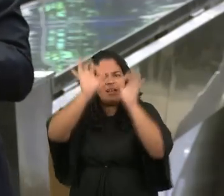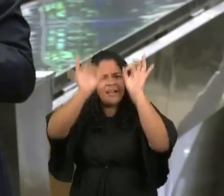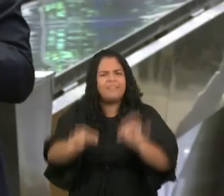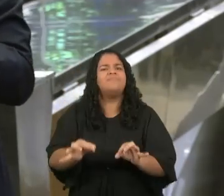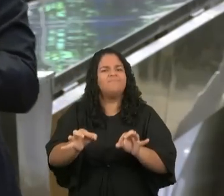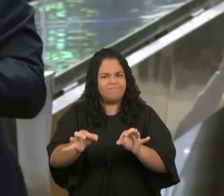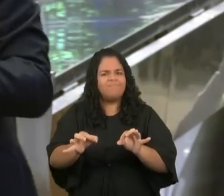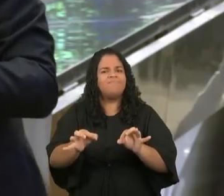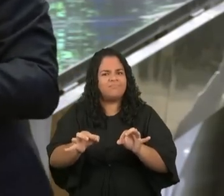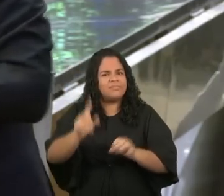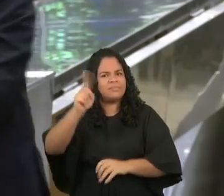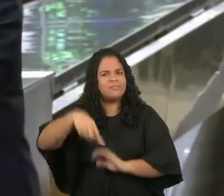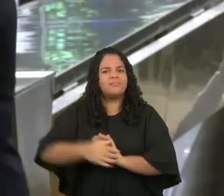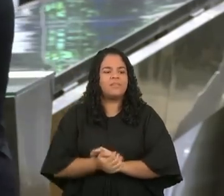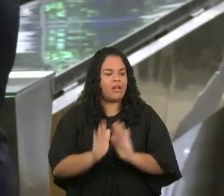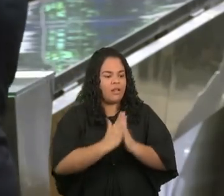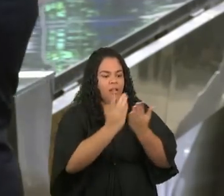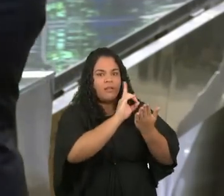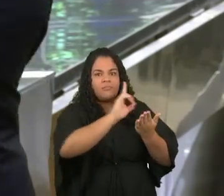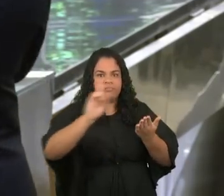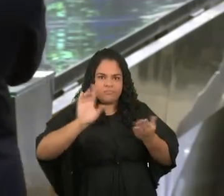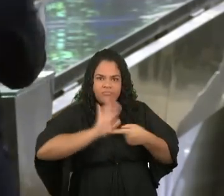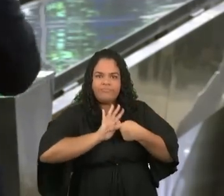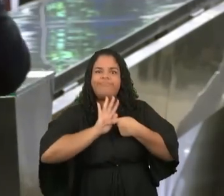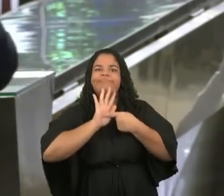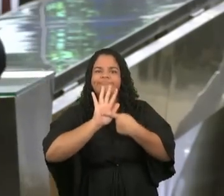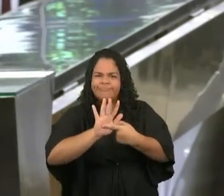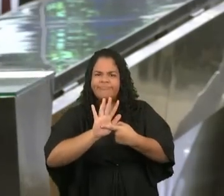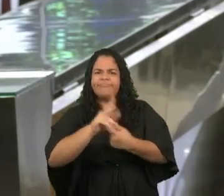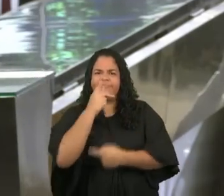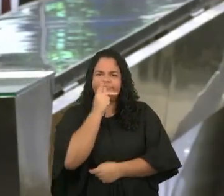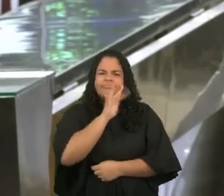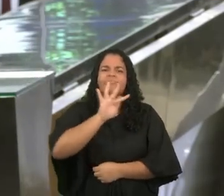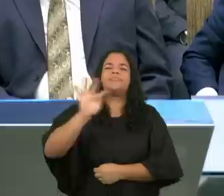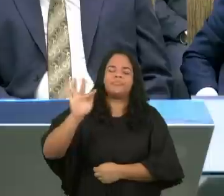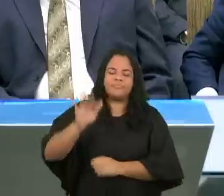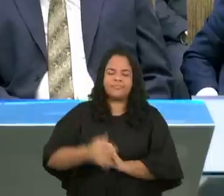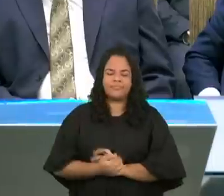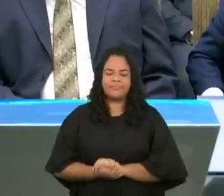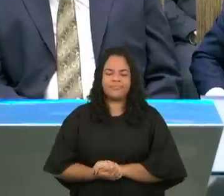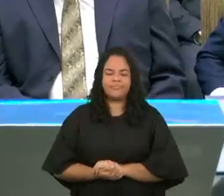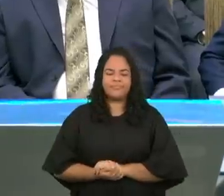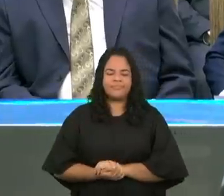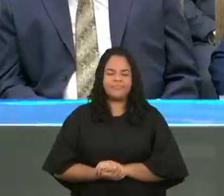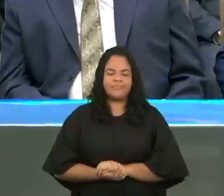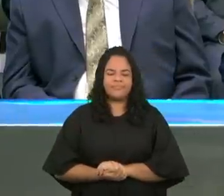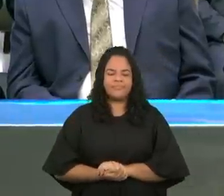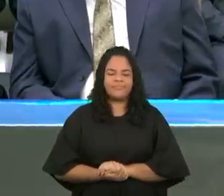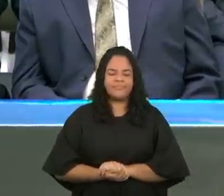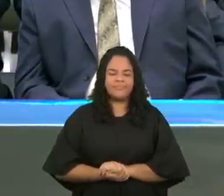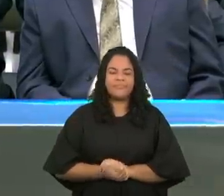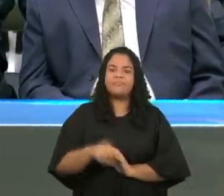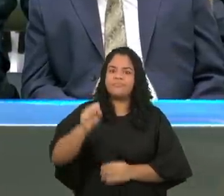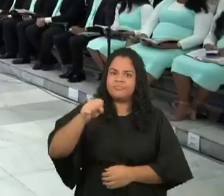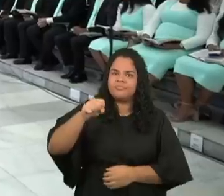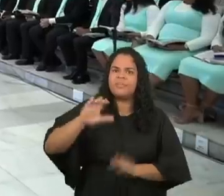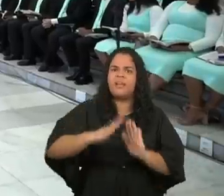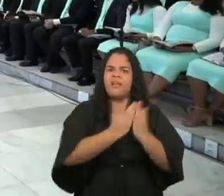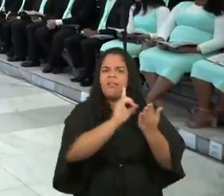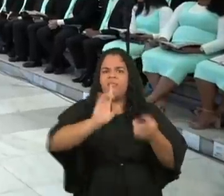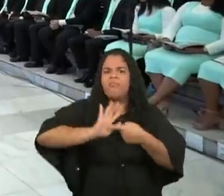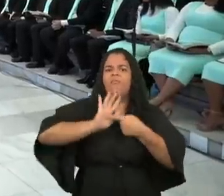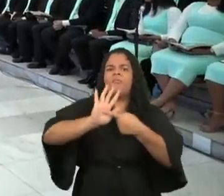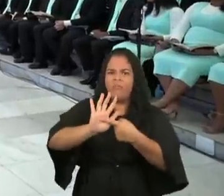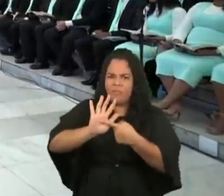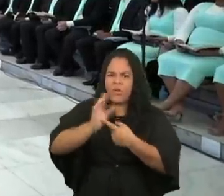dias profetizados que o nosso pastor até escreveu na programação, na palavra pastoral dele: dias difíceis e